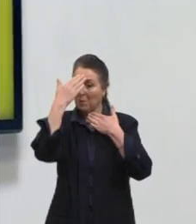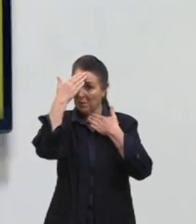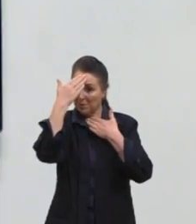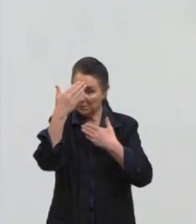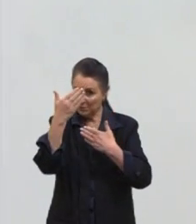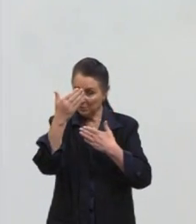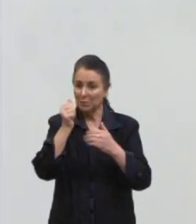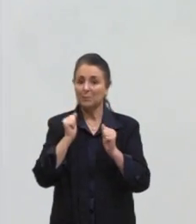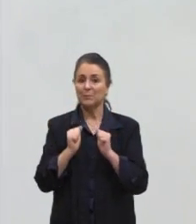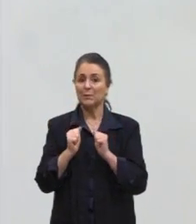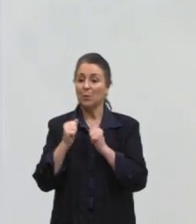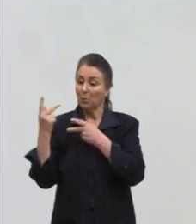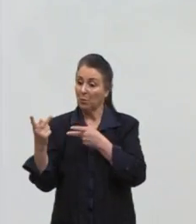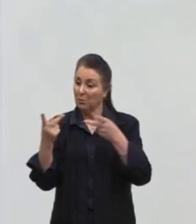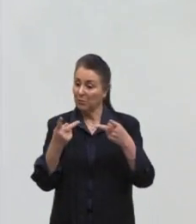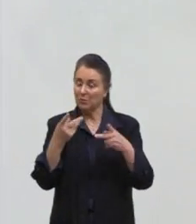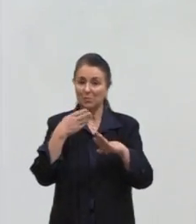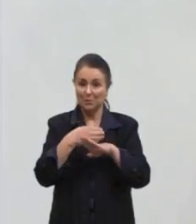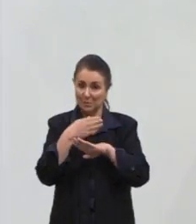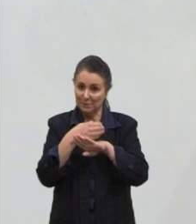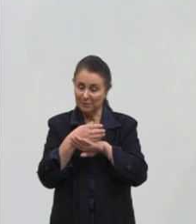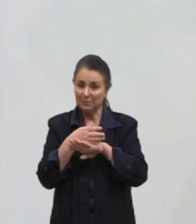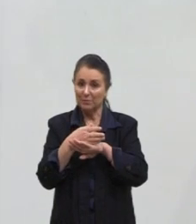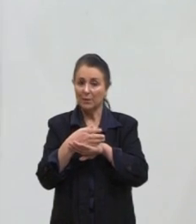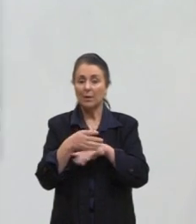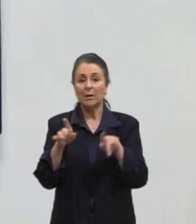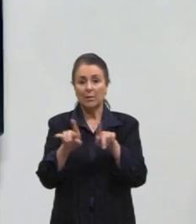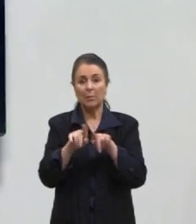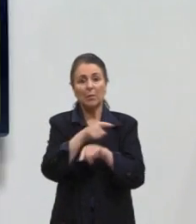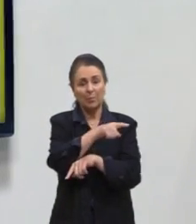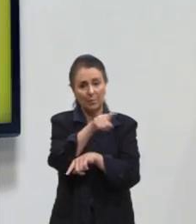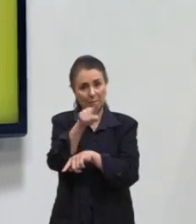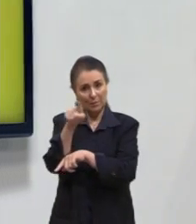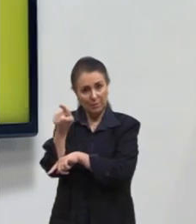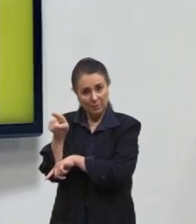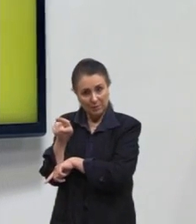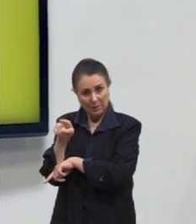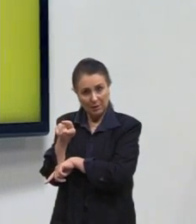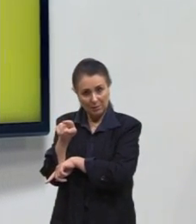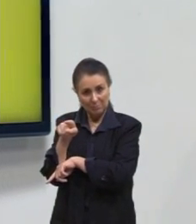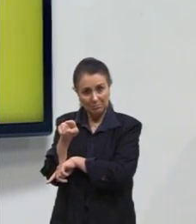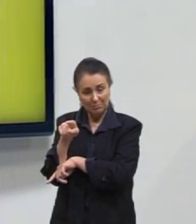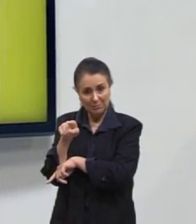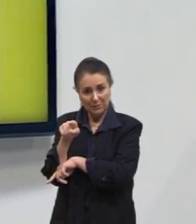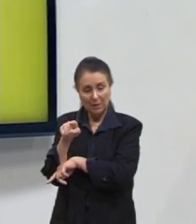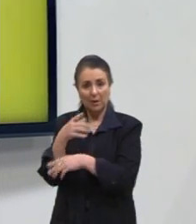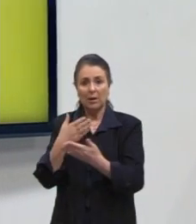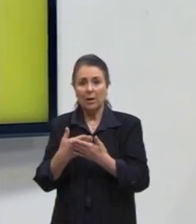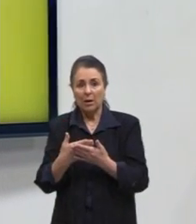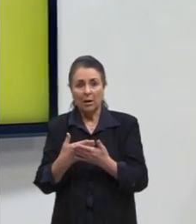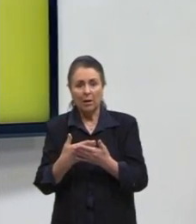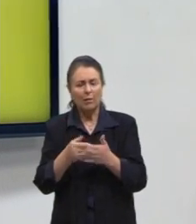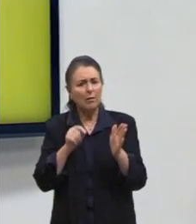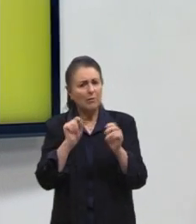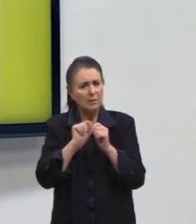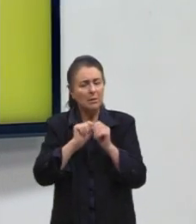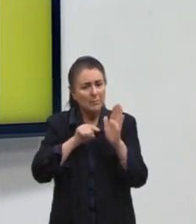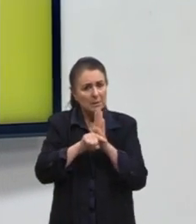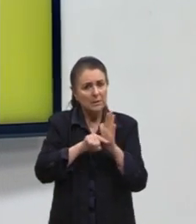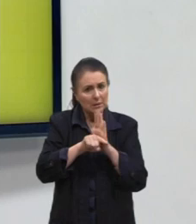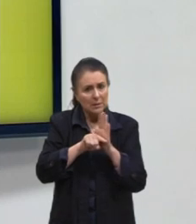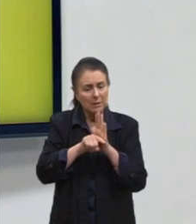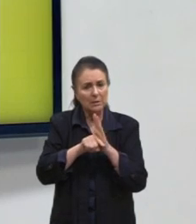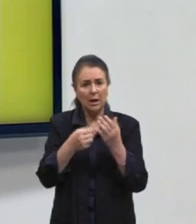né o convite e deixo para vocês a galera para vocês darem algumas pesquisadas sobre